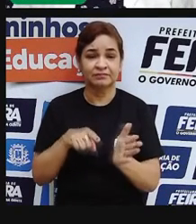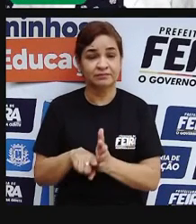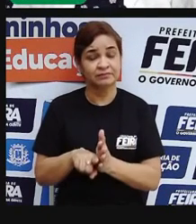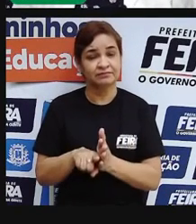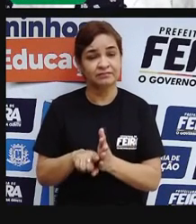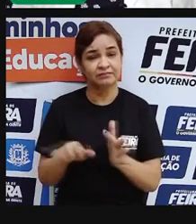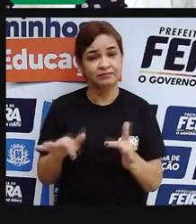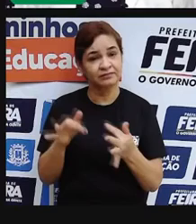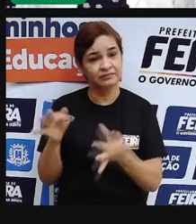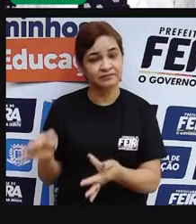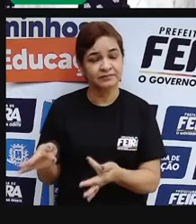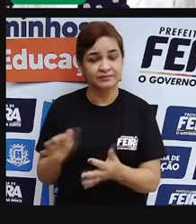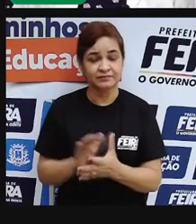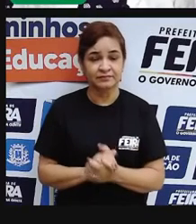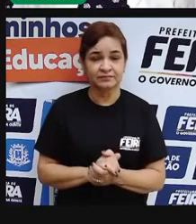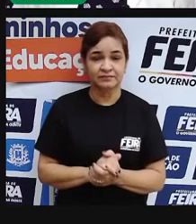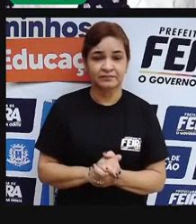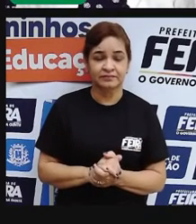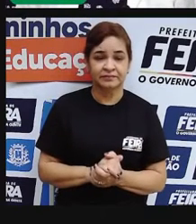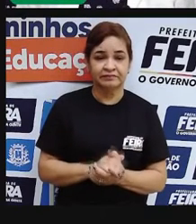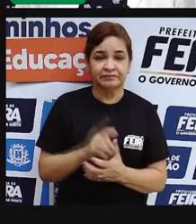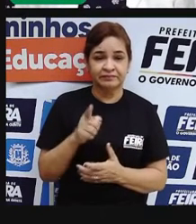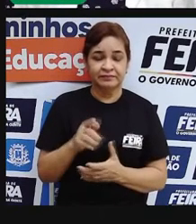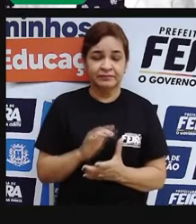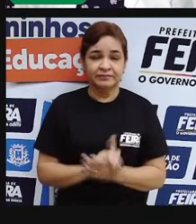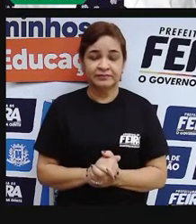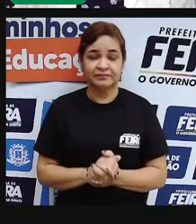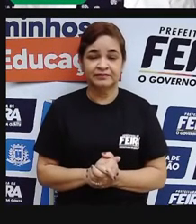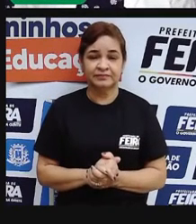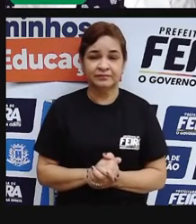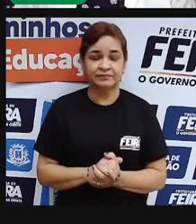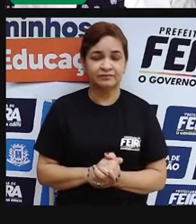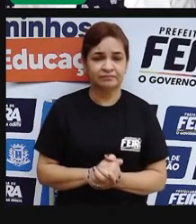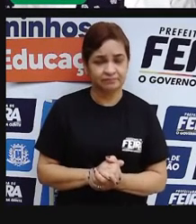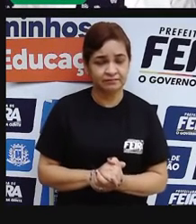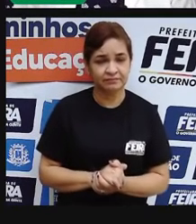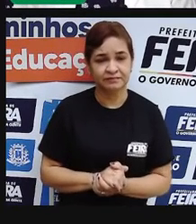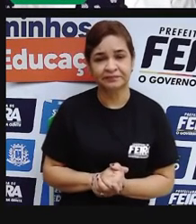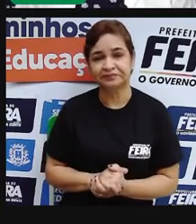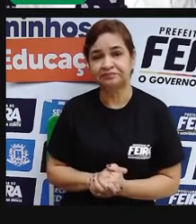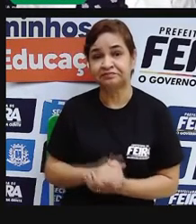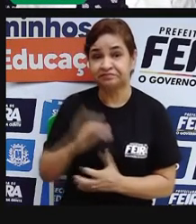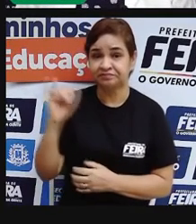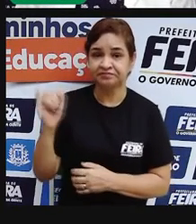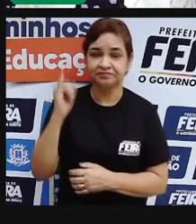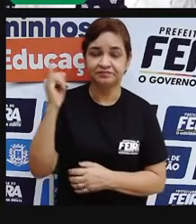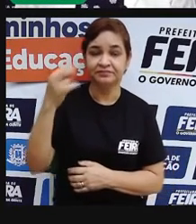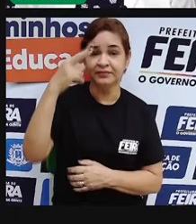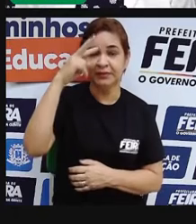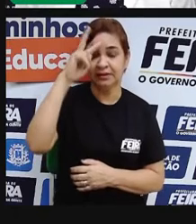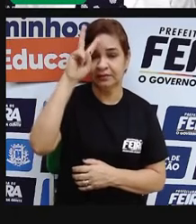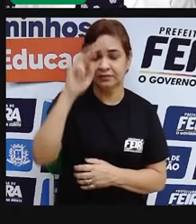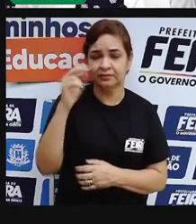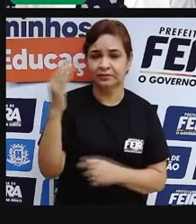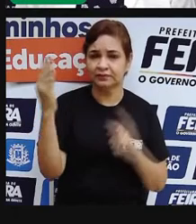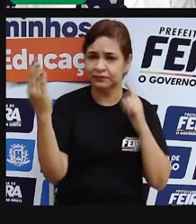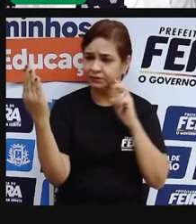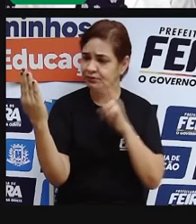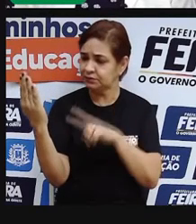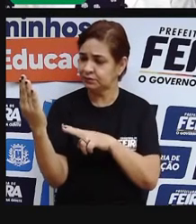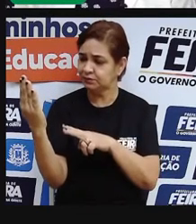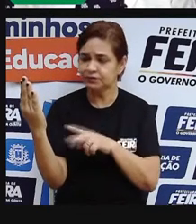simples E se você fosse a personagem principal quem refletiria no seu